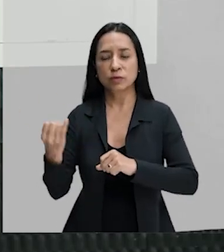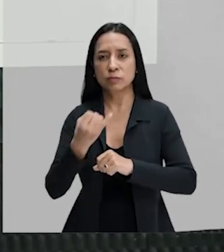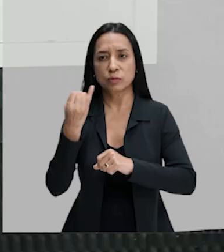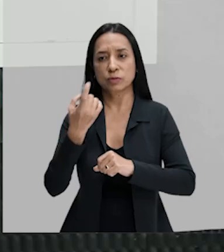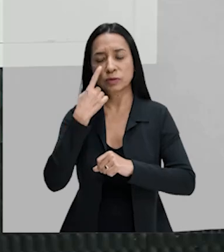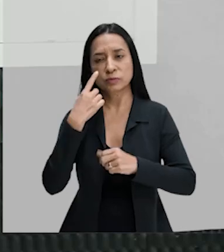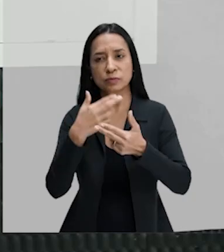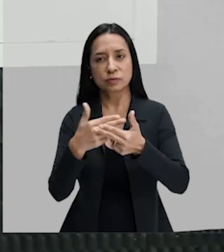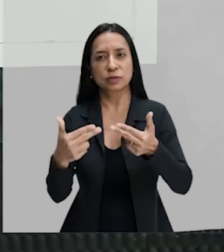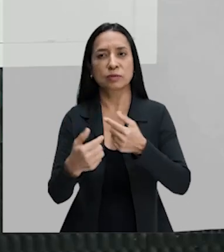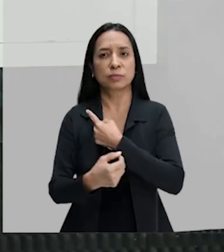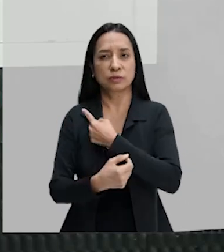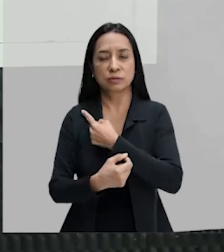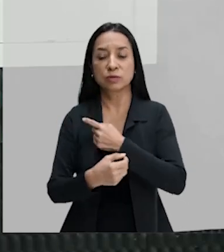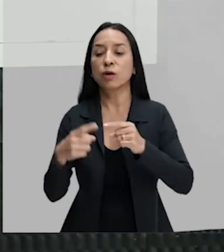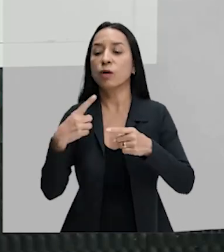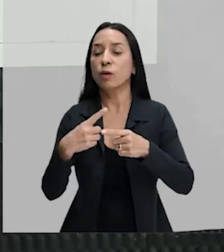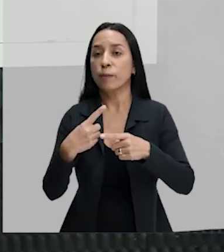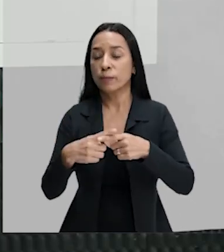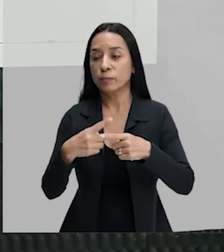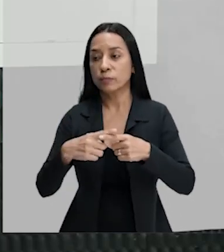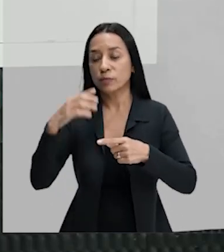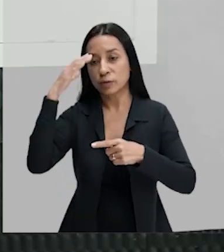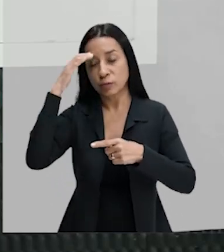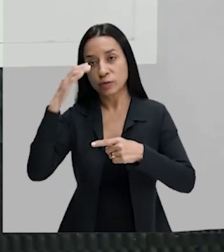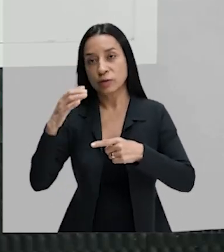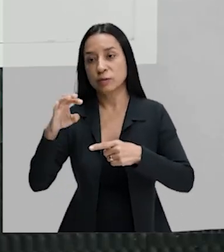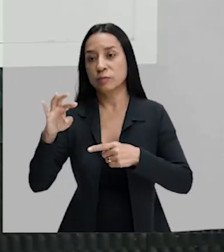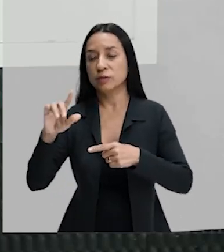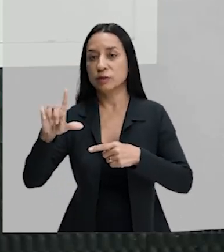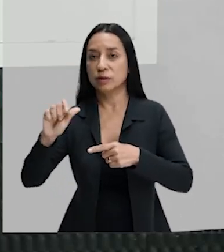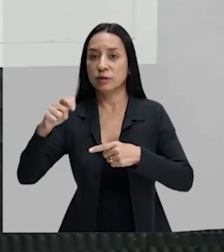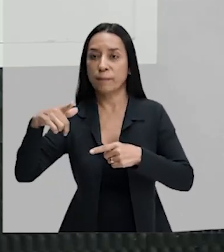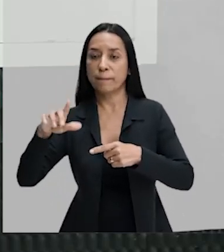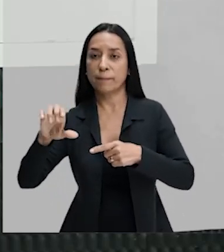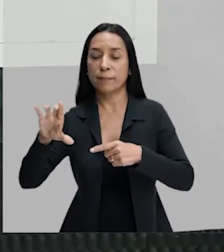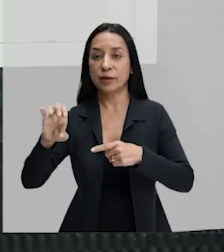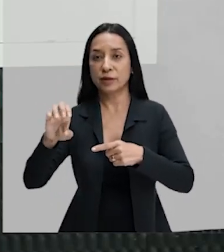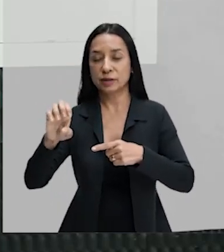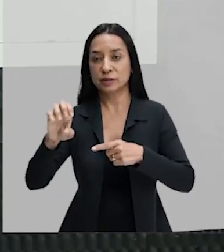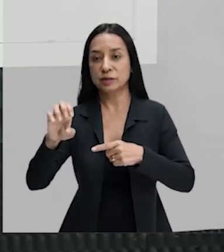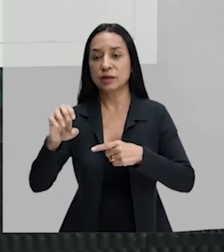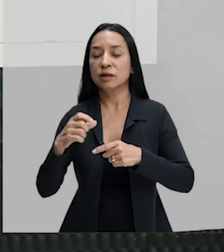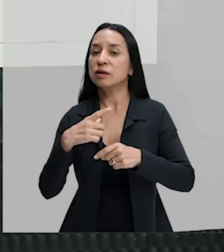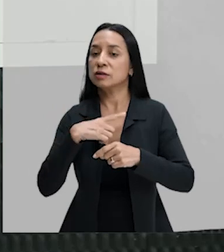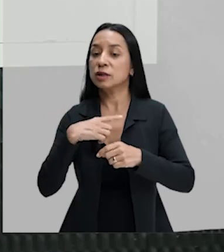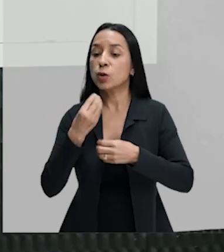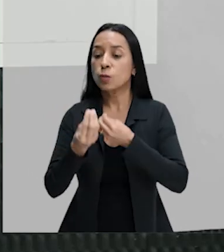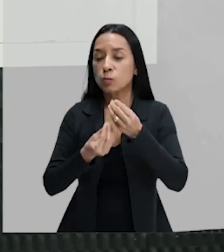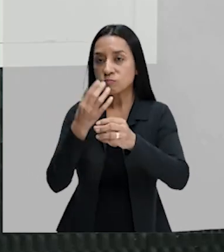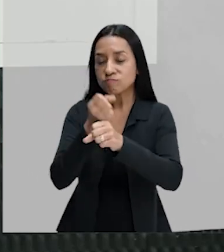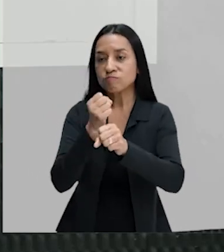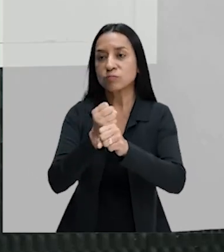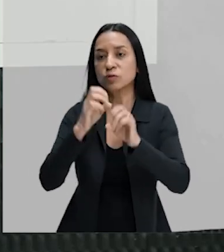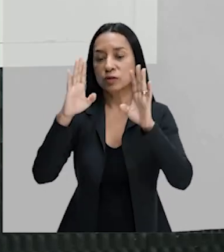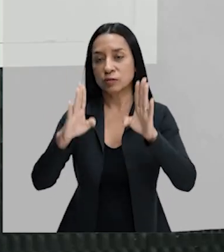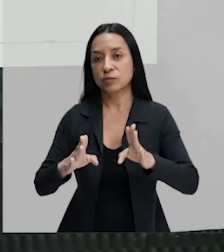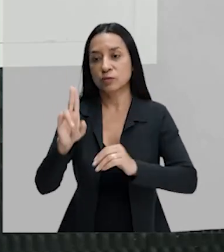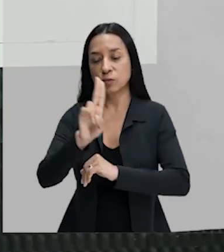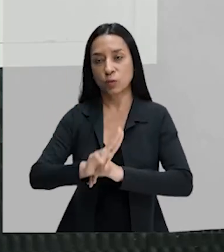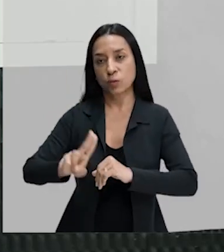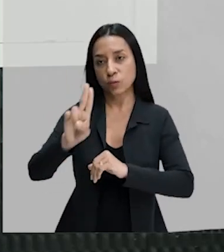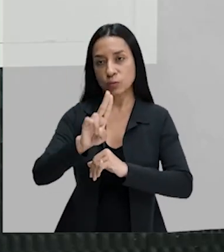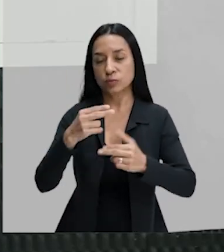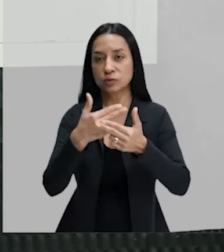elementos? Porque o teorema de Laplace, que permite calcular determinante, ele usa esses elementos, tá? Para você